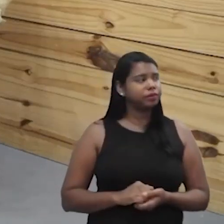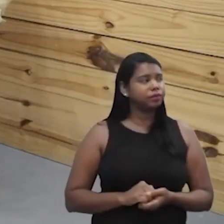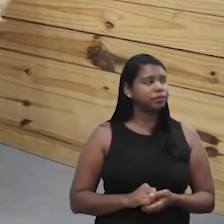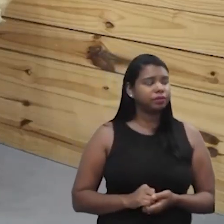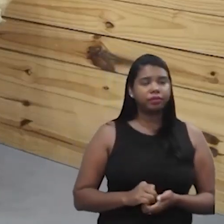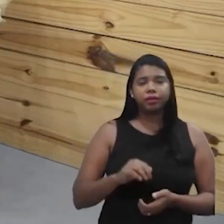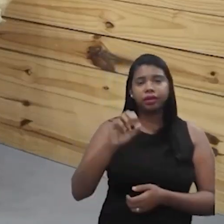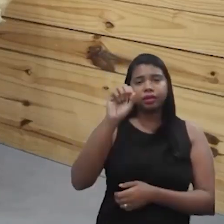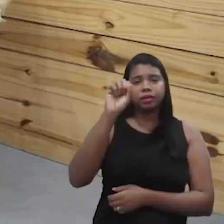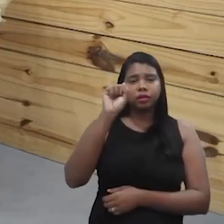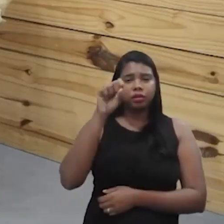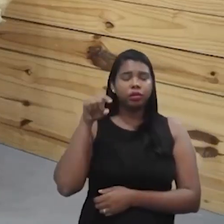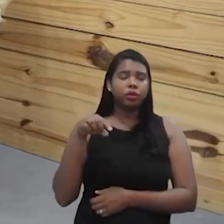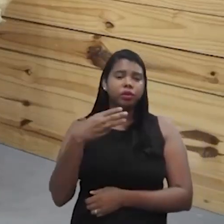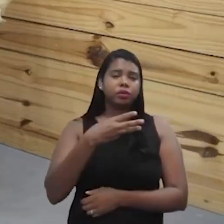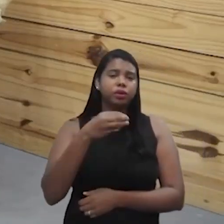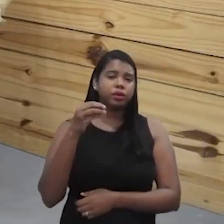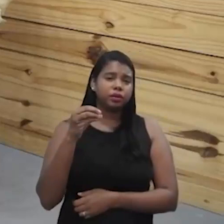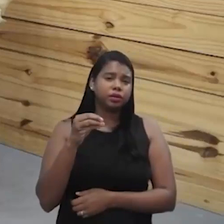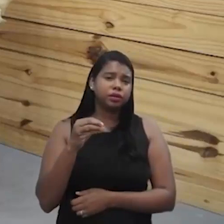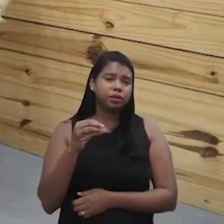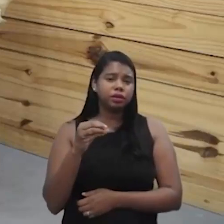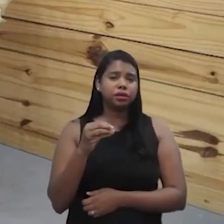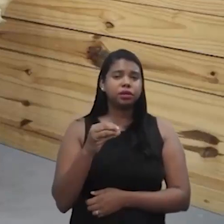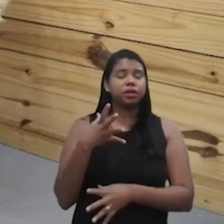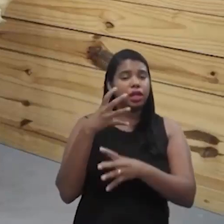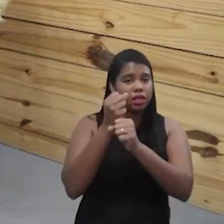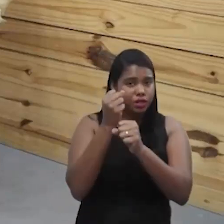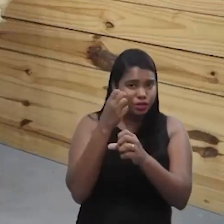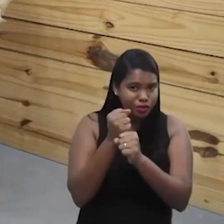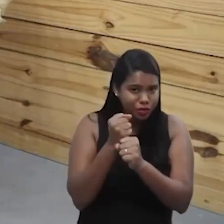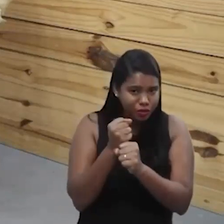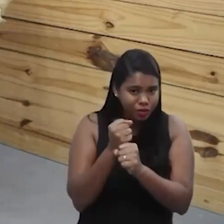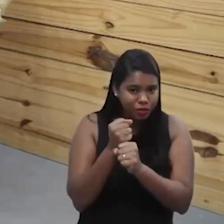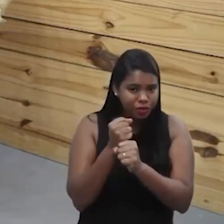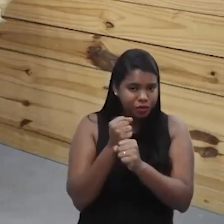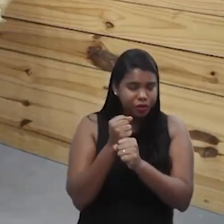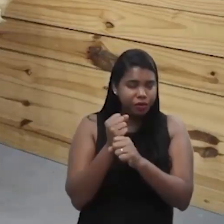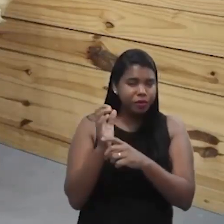em média $8.300. E aí, se a gente for fazer uma